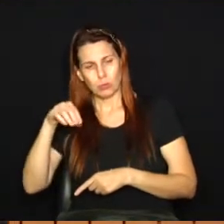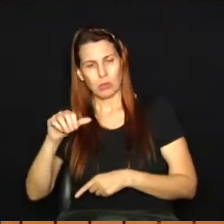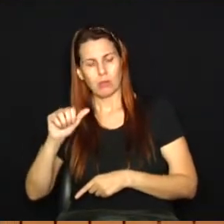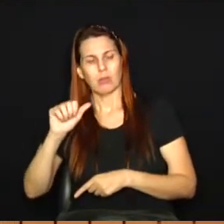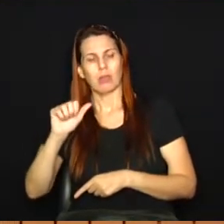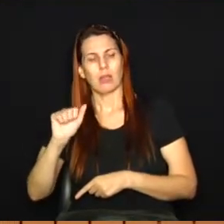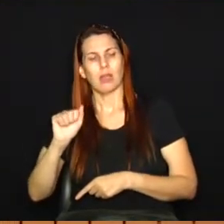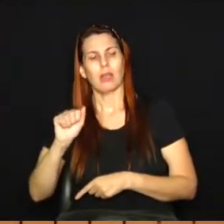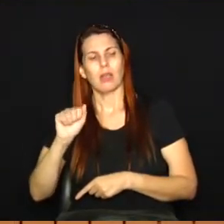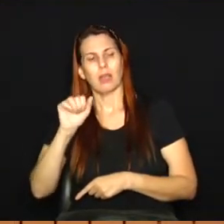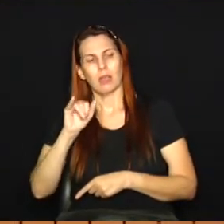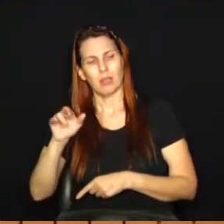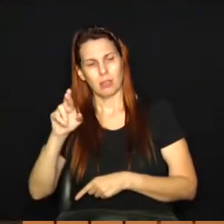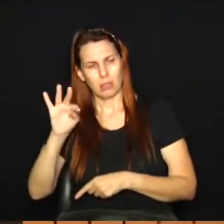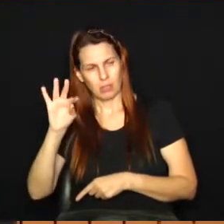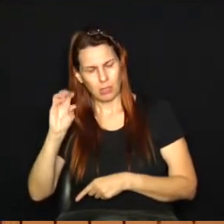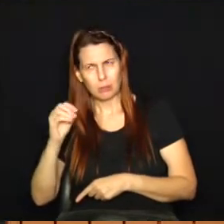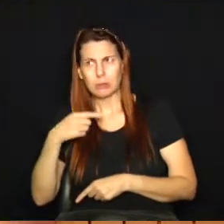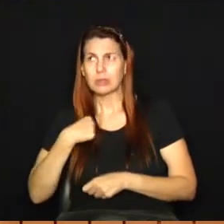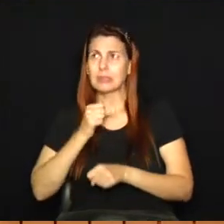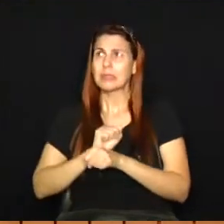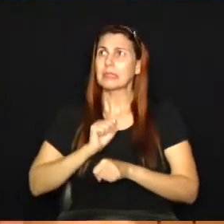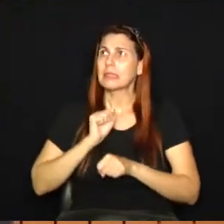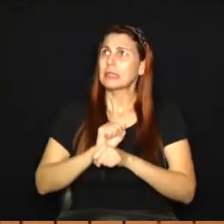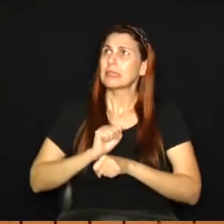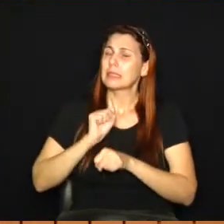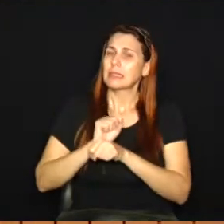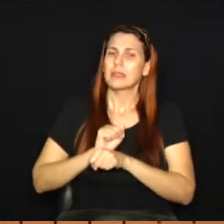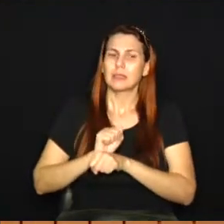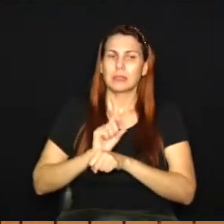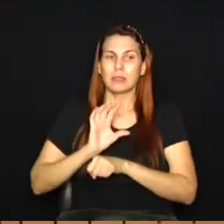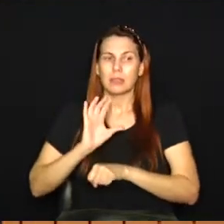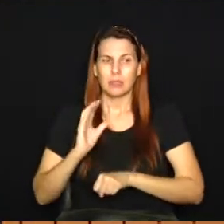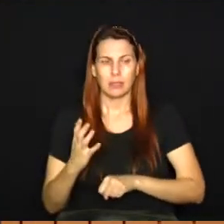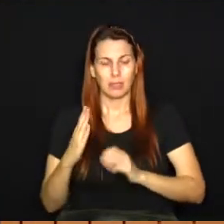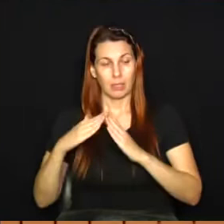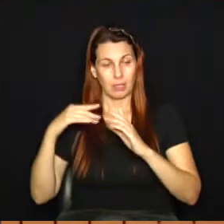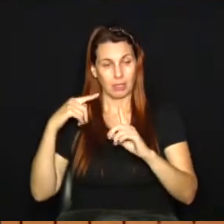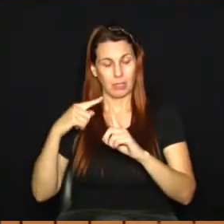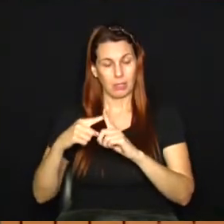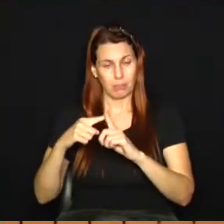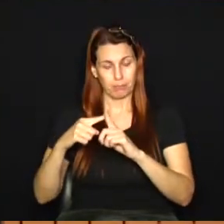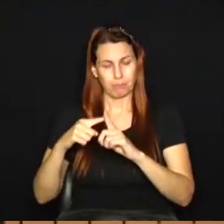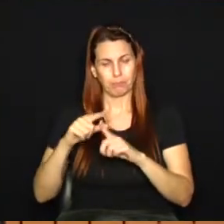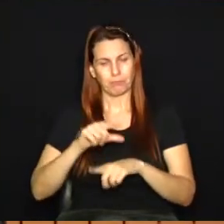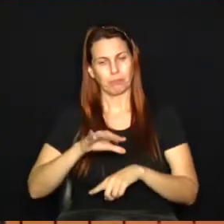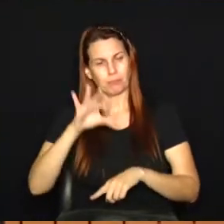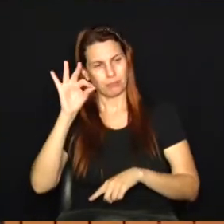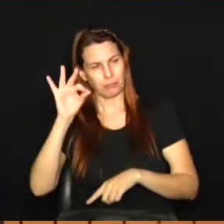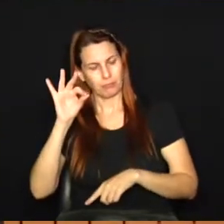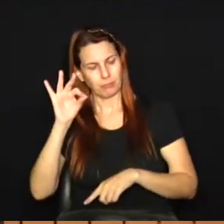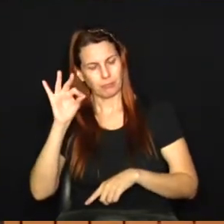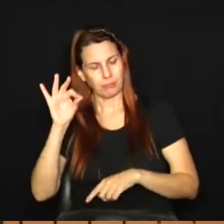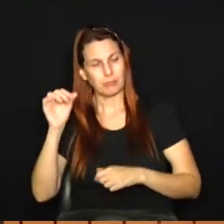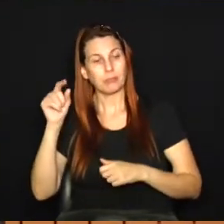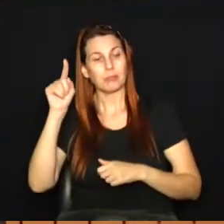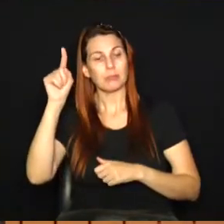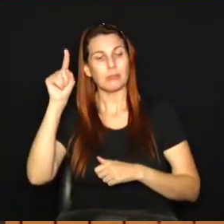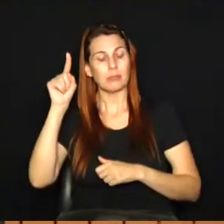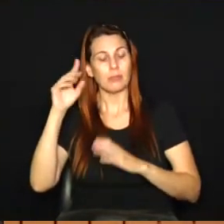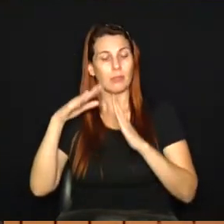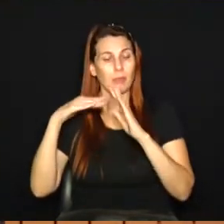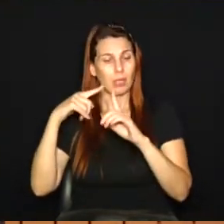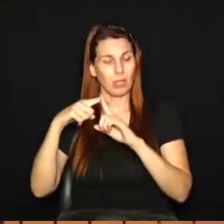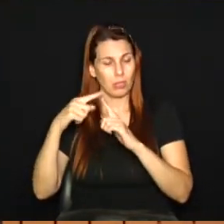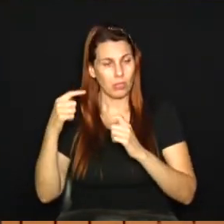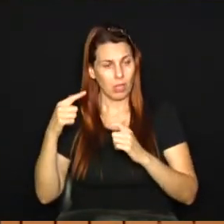vacância, expectativa, a paróquia, eu estava então lá, fui nomeado por Dom Bruno para Sumaré,